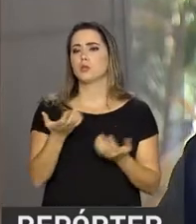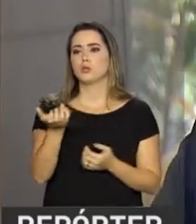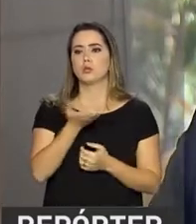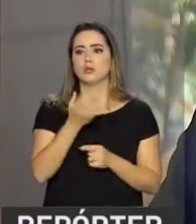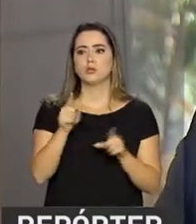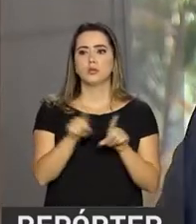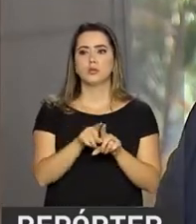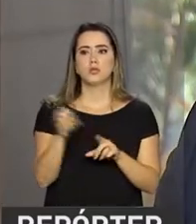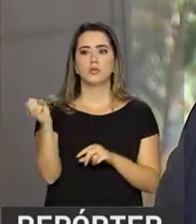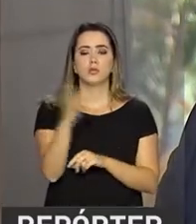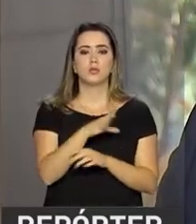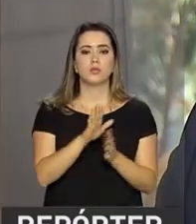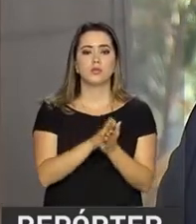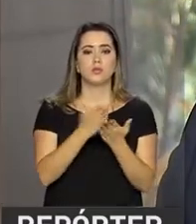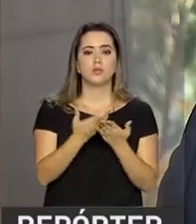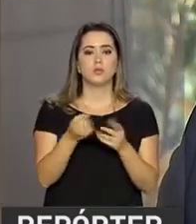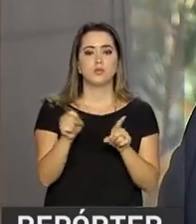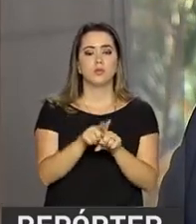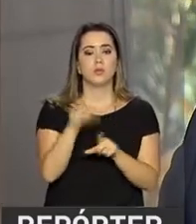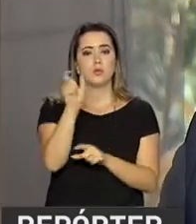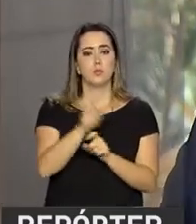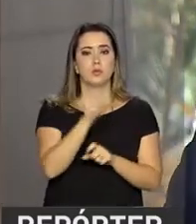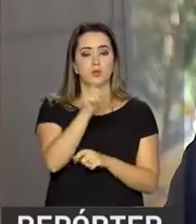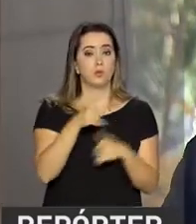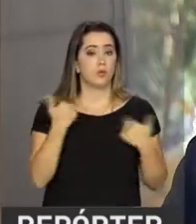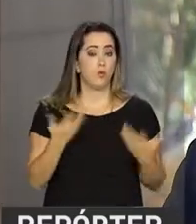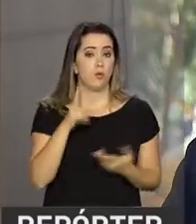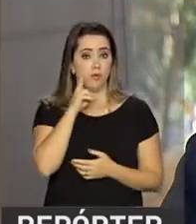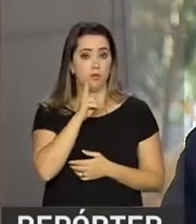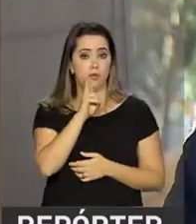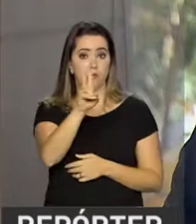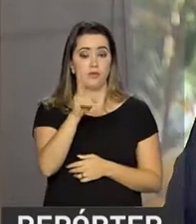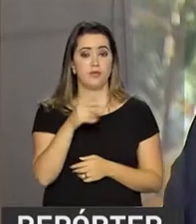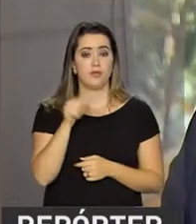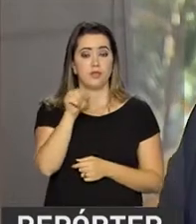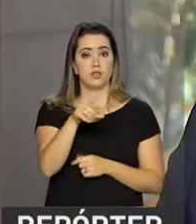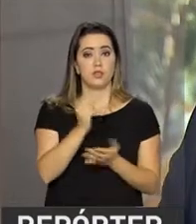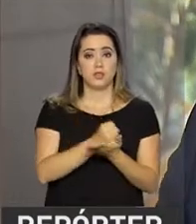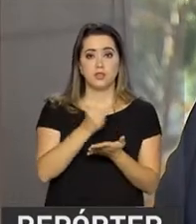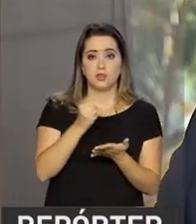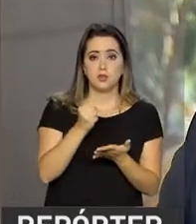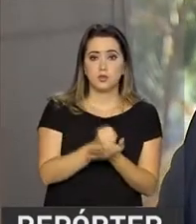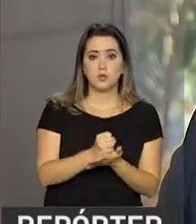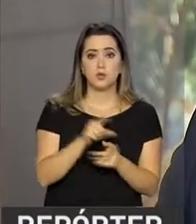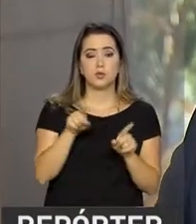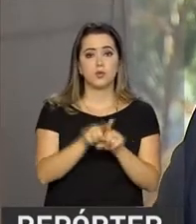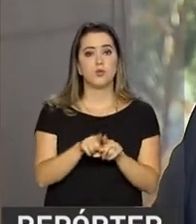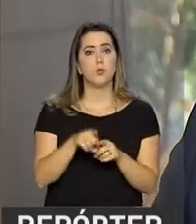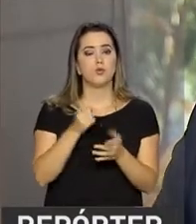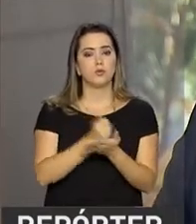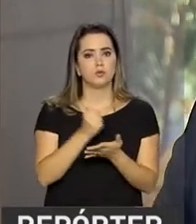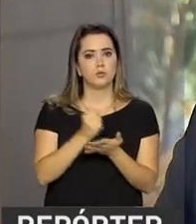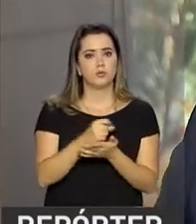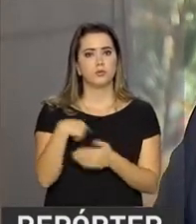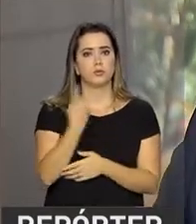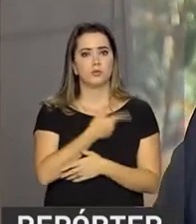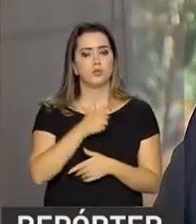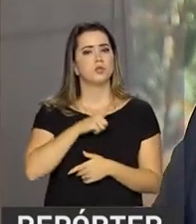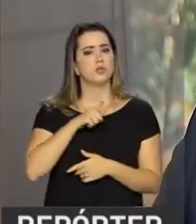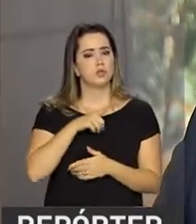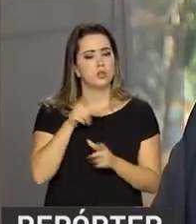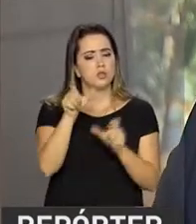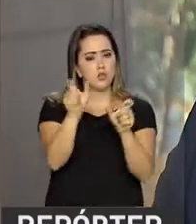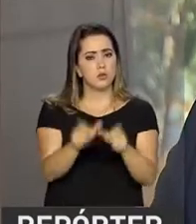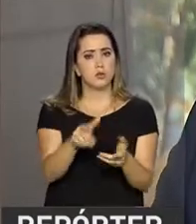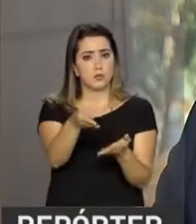de um novo passaporte para essa pessoa veja que se esse convênio vier a ser firmado nós daremos o atendimento no